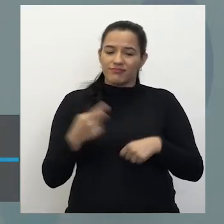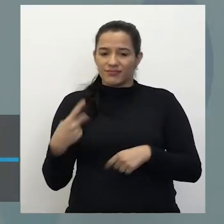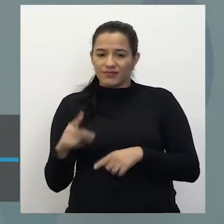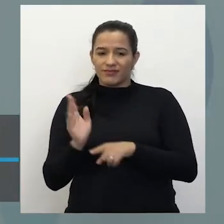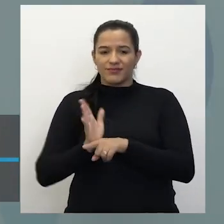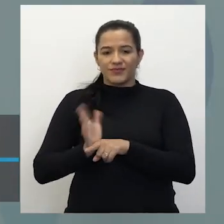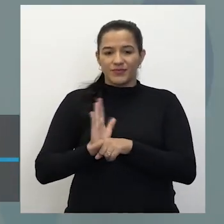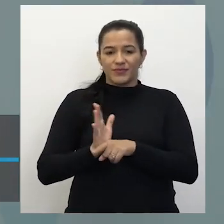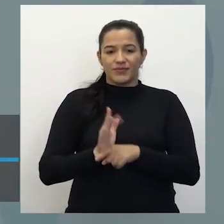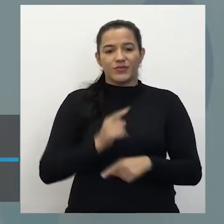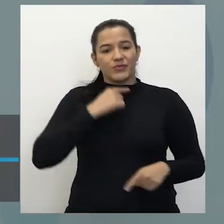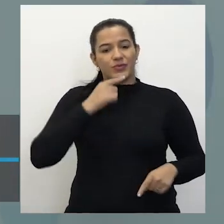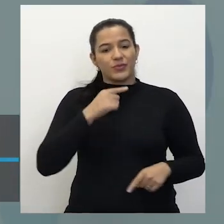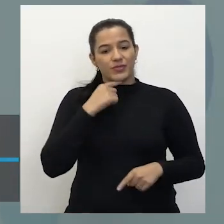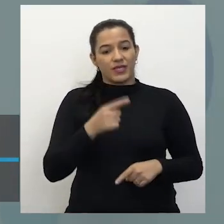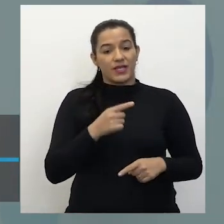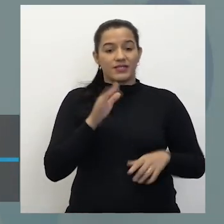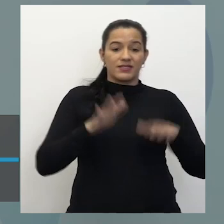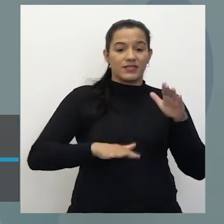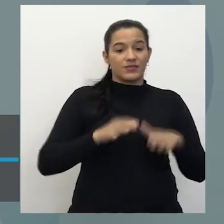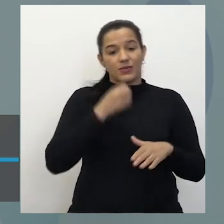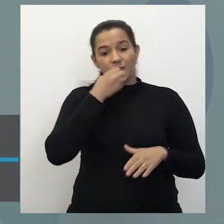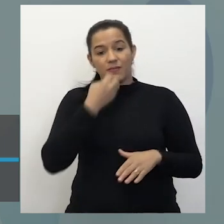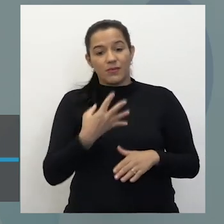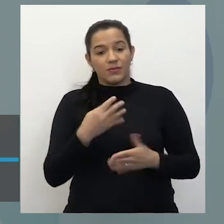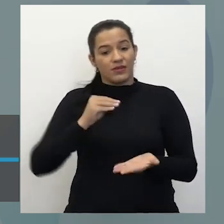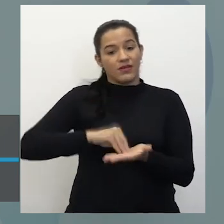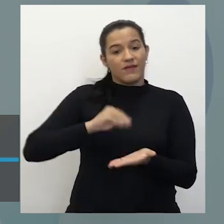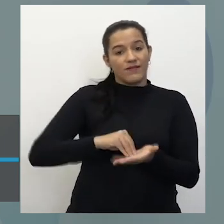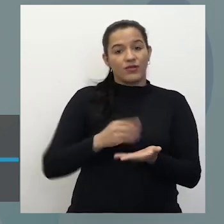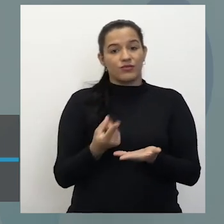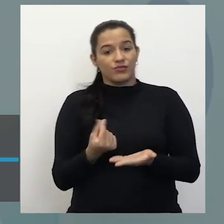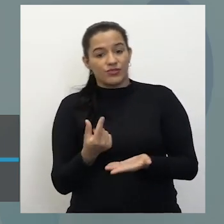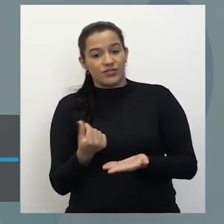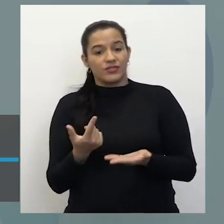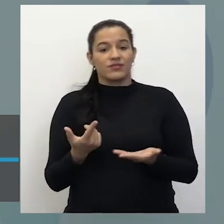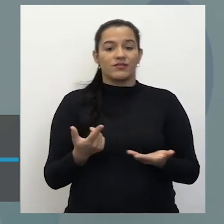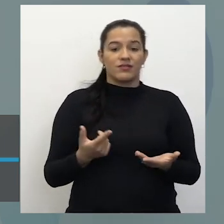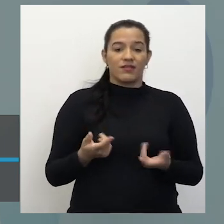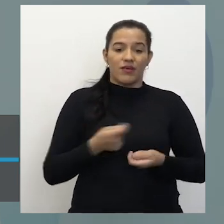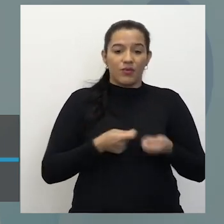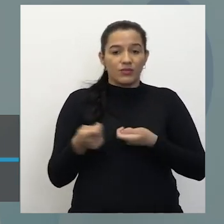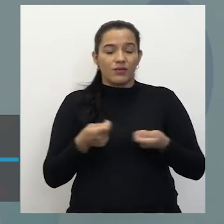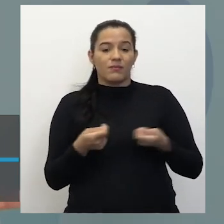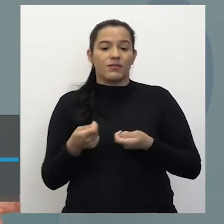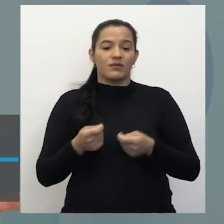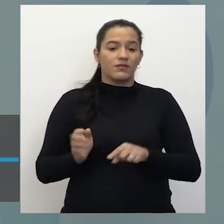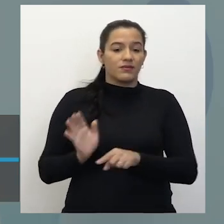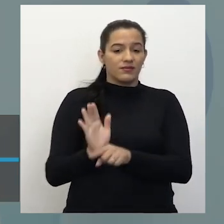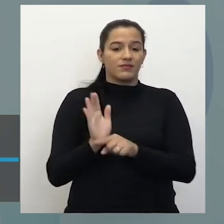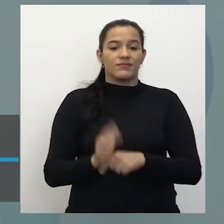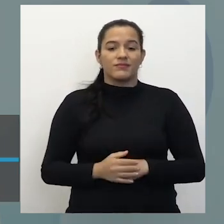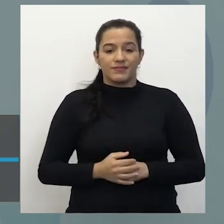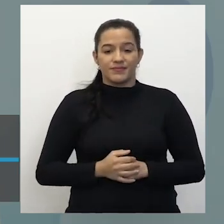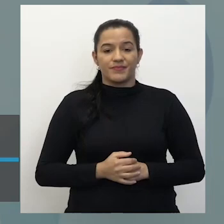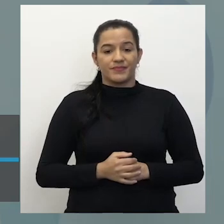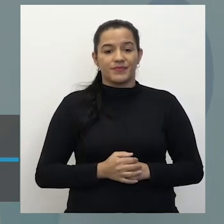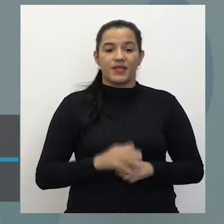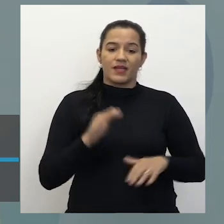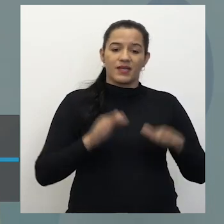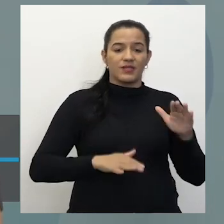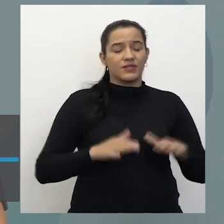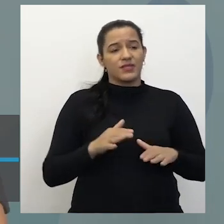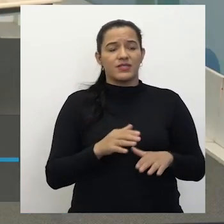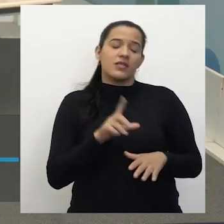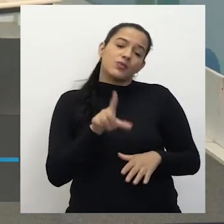você, o filme às vezes não é tão bom porque falta dinheiro, falta recurso, falta orçamento. Né? Esse orçamento é isso. Às vezes foi